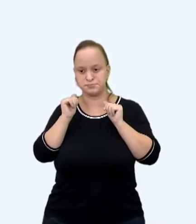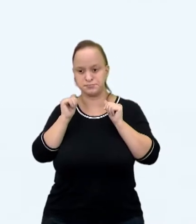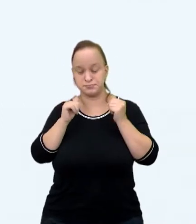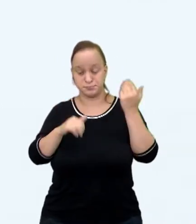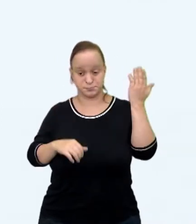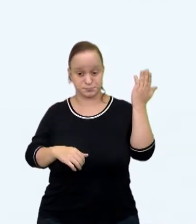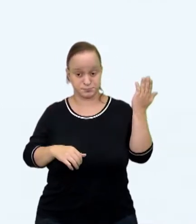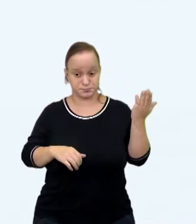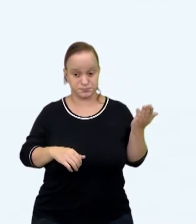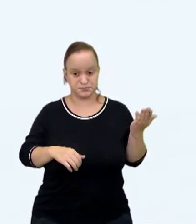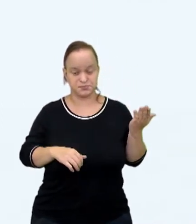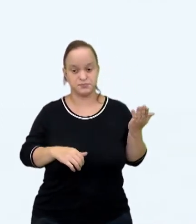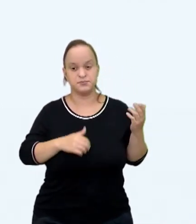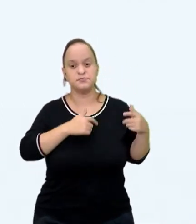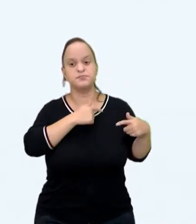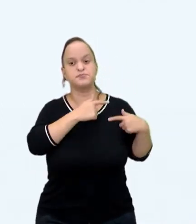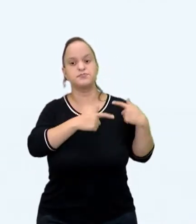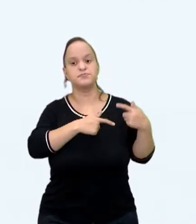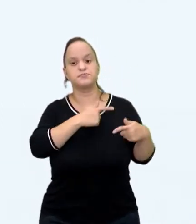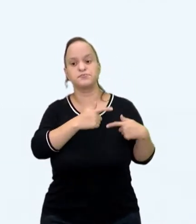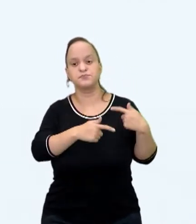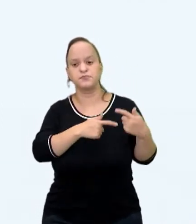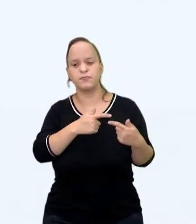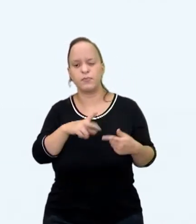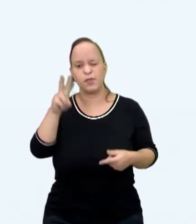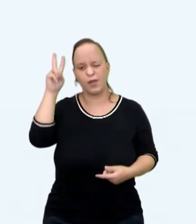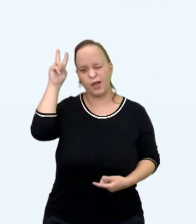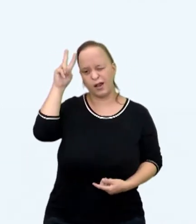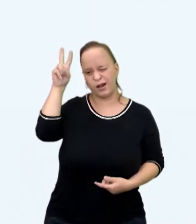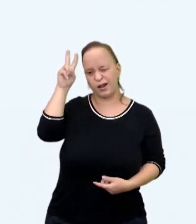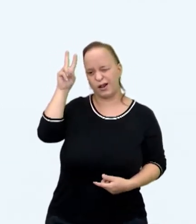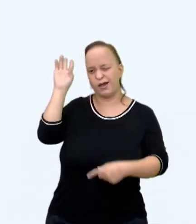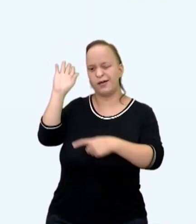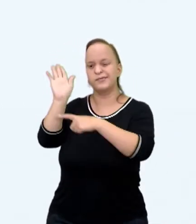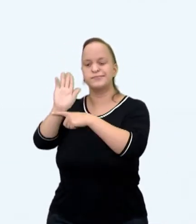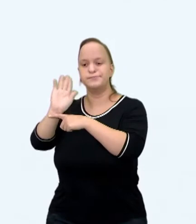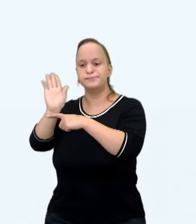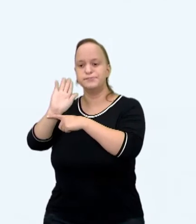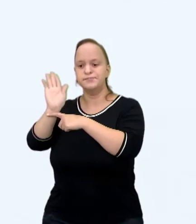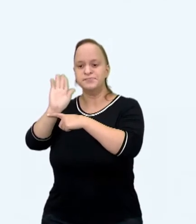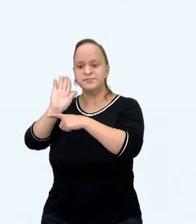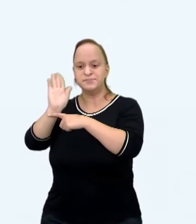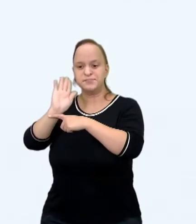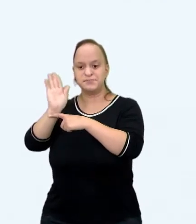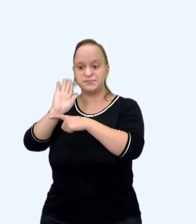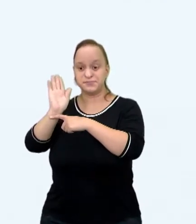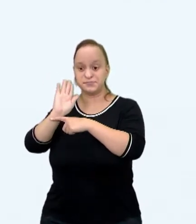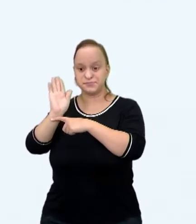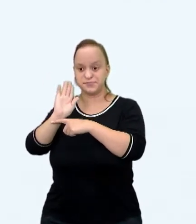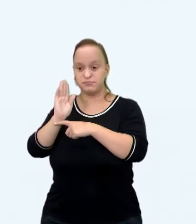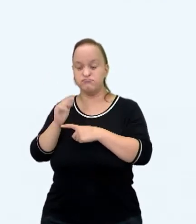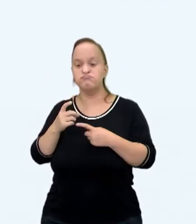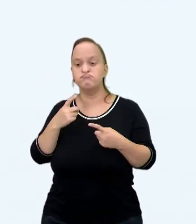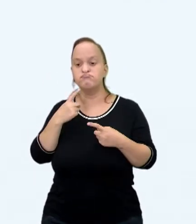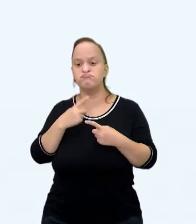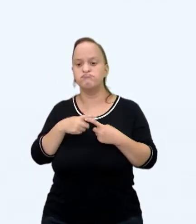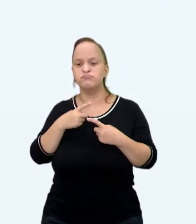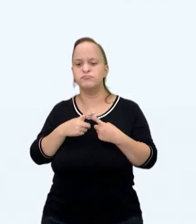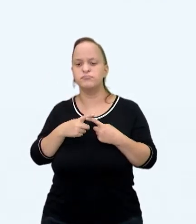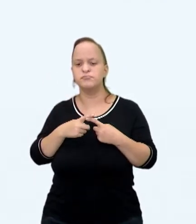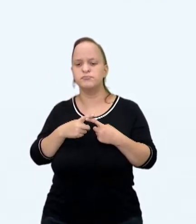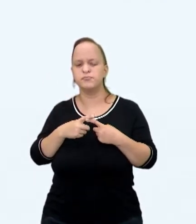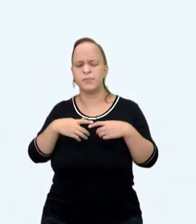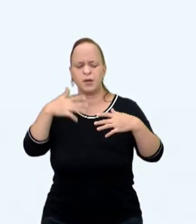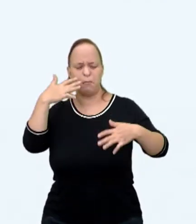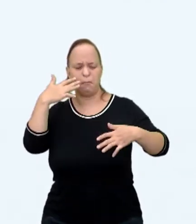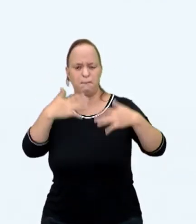relembrando assim a trama do filme Rei Leão, com o desentendimento por conta de quem deveria assumir o